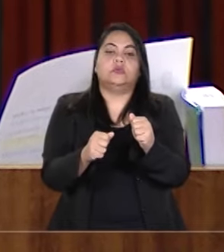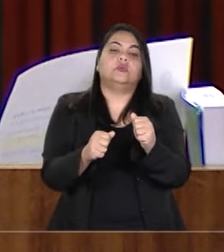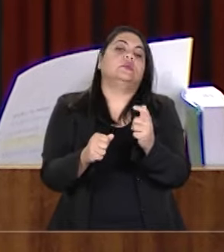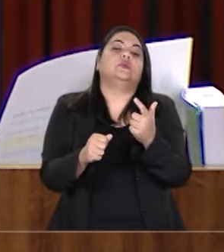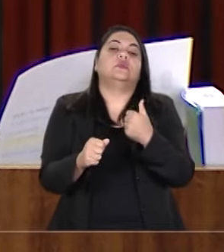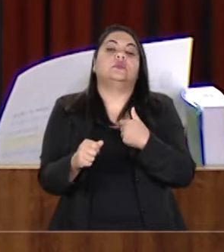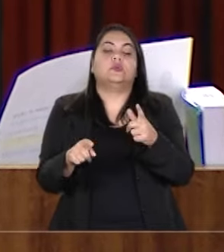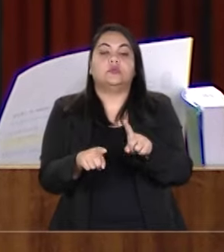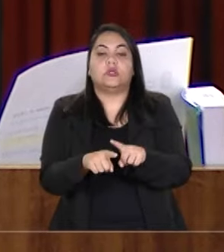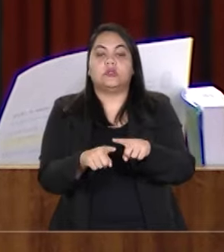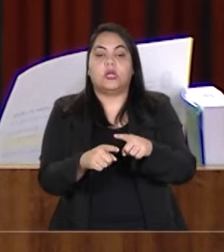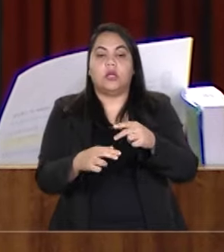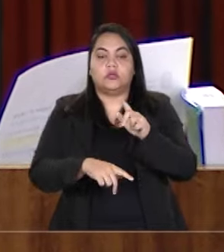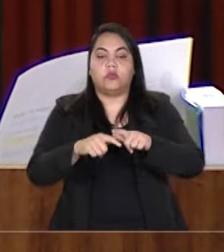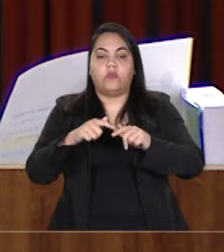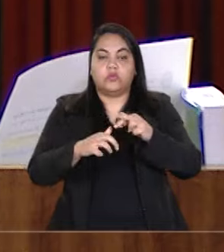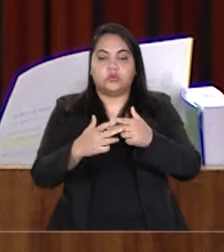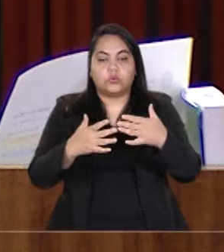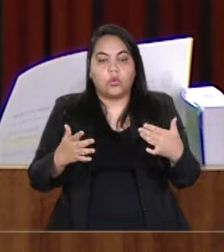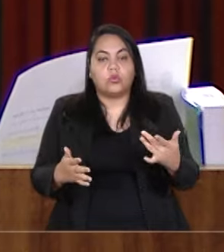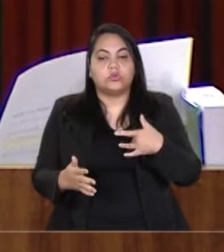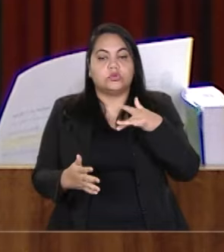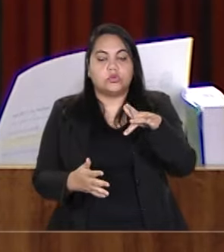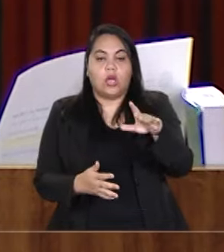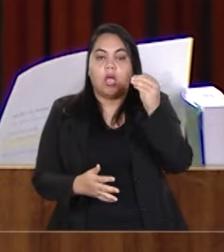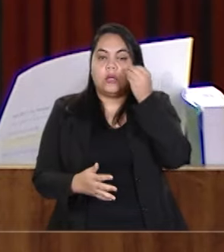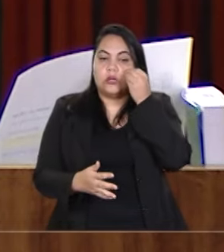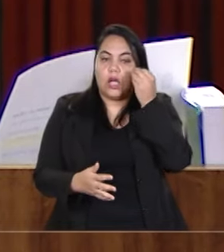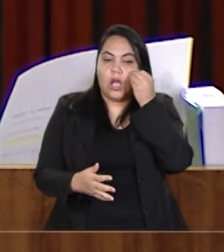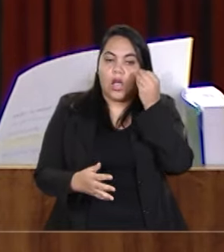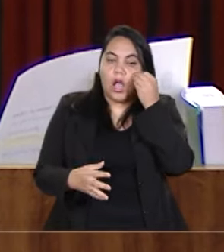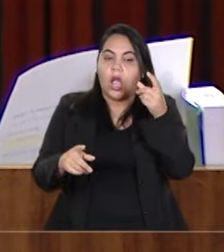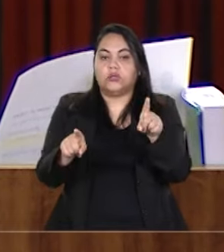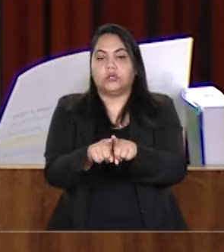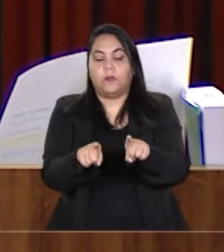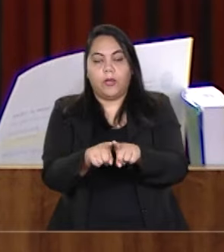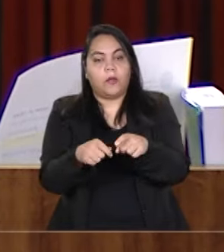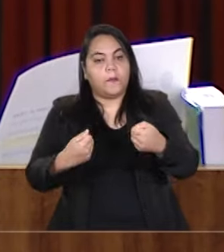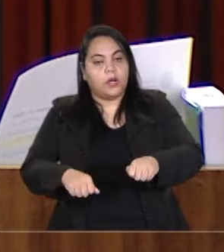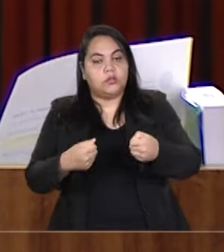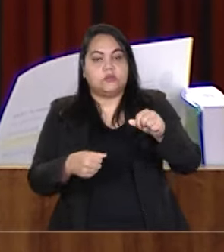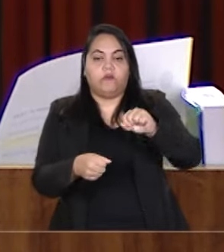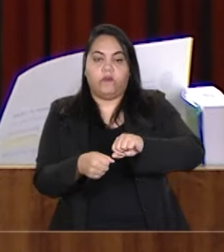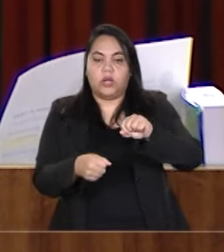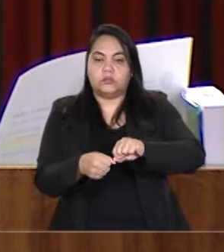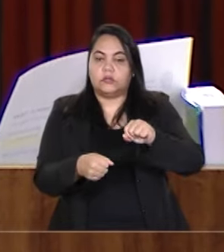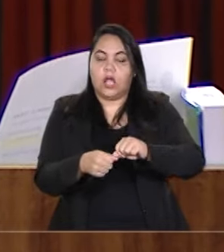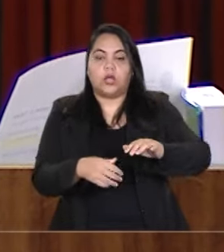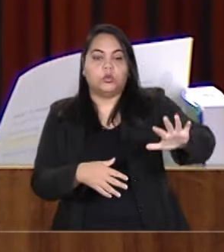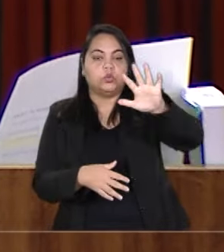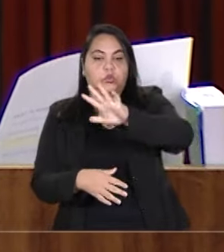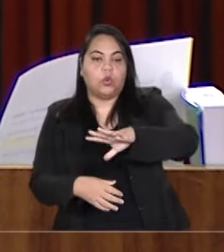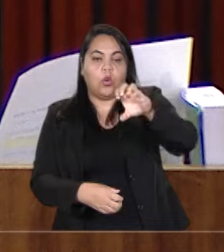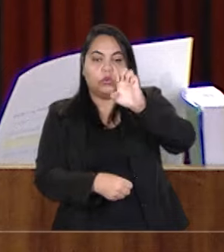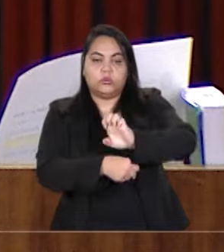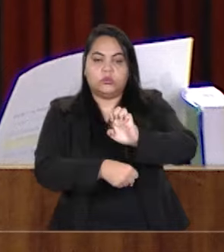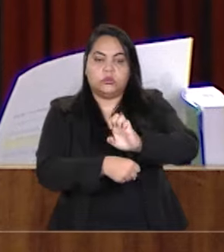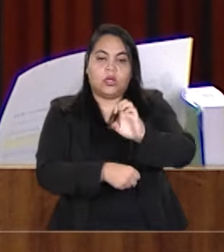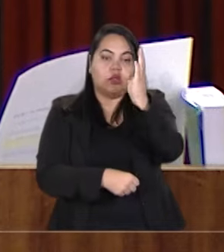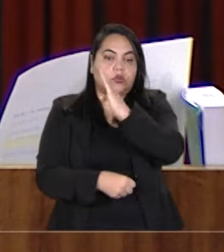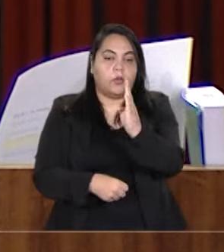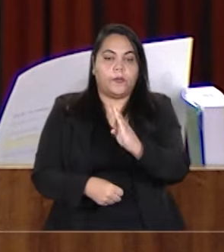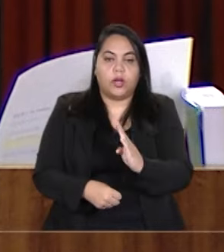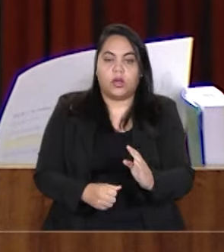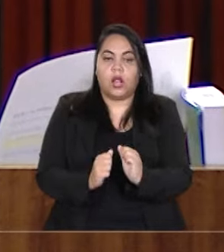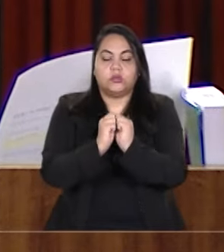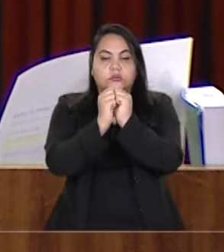adotou todas as providências, os testes de campo que são necessários em todos os estados brasileiros, com todos os estados